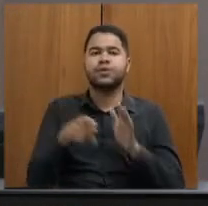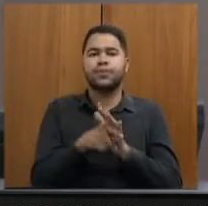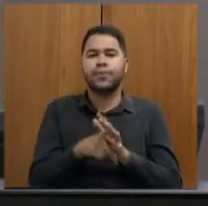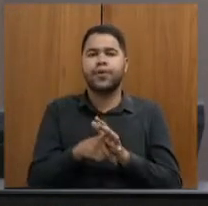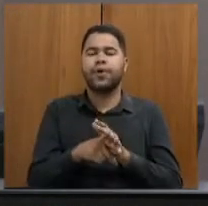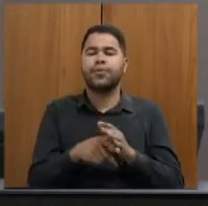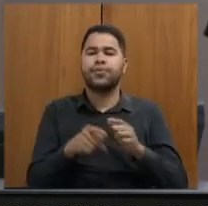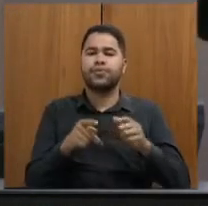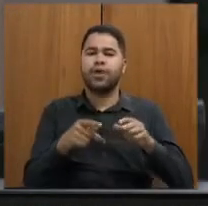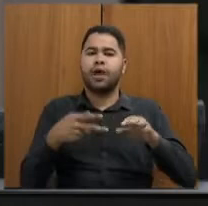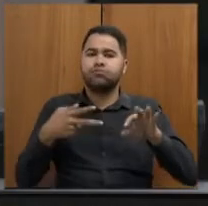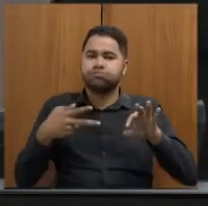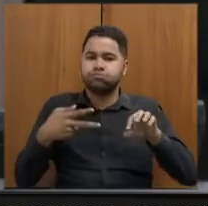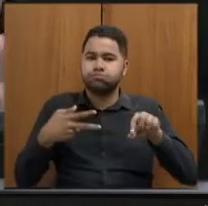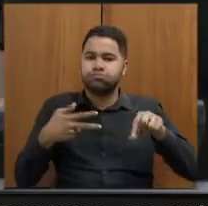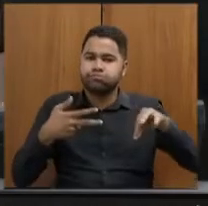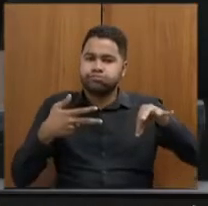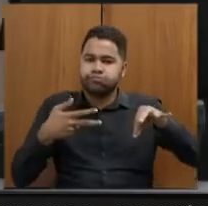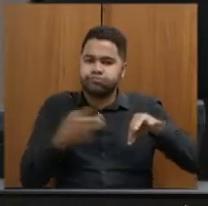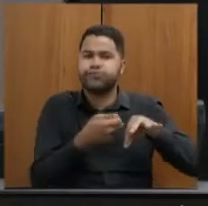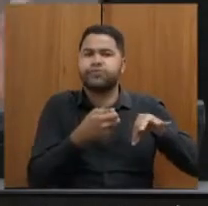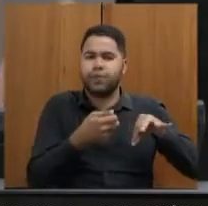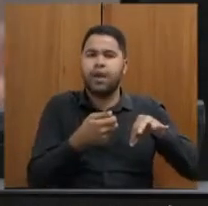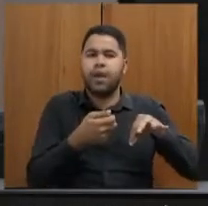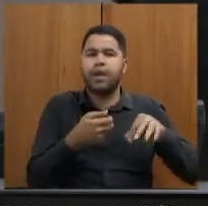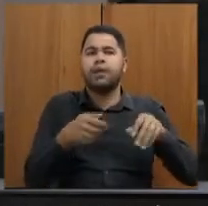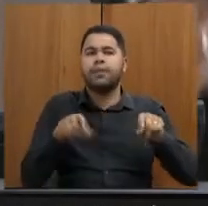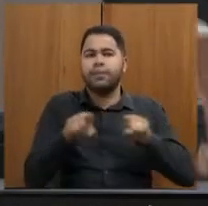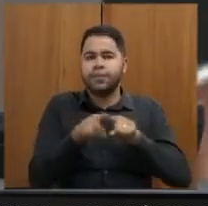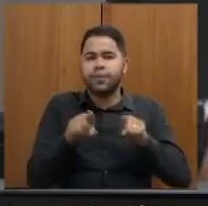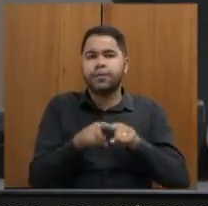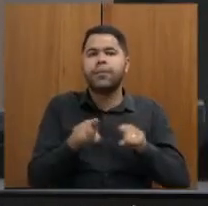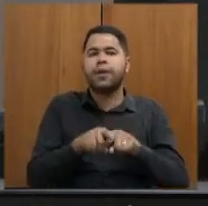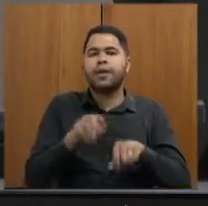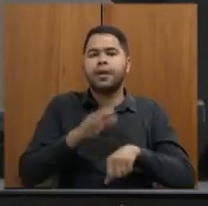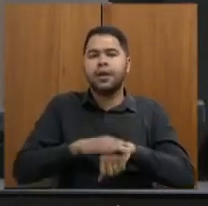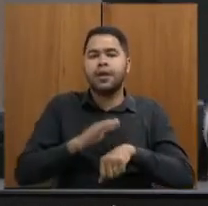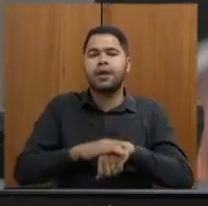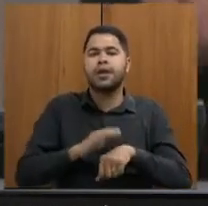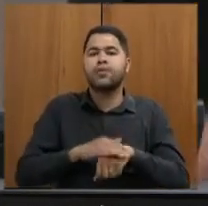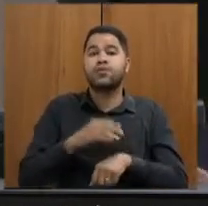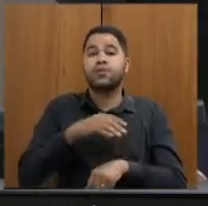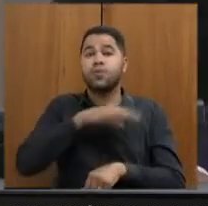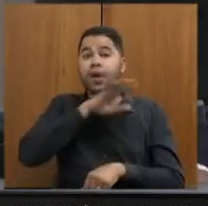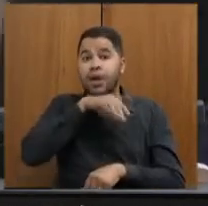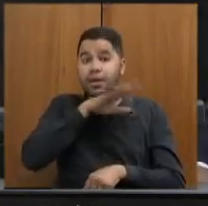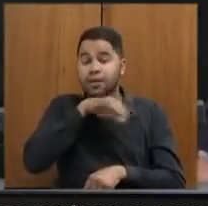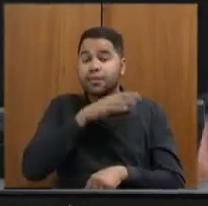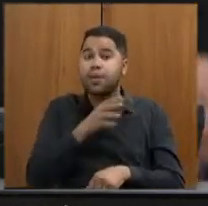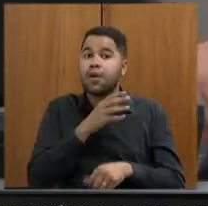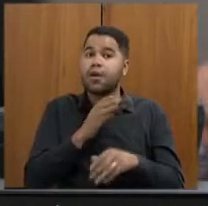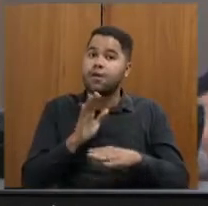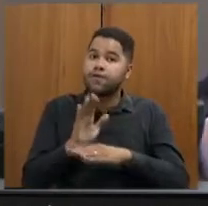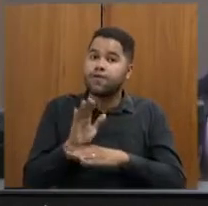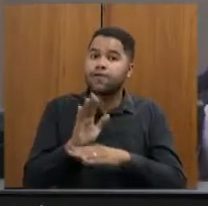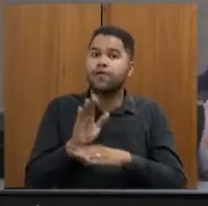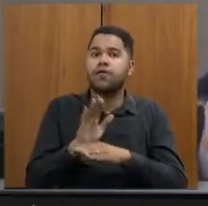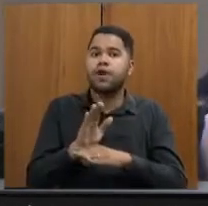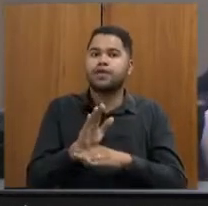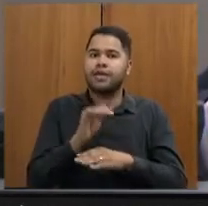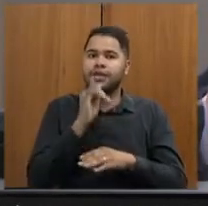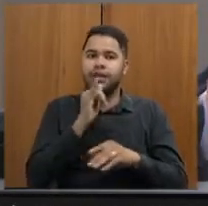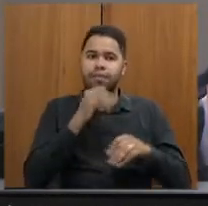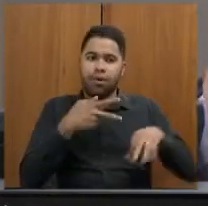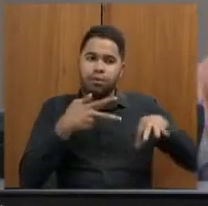na nossa e daqui um público pequeno ainda tem a questão da monta natural dos animais e isso favorece tem um